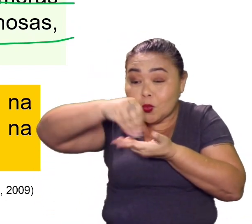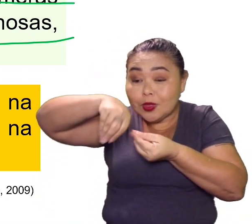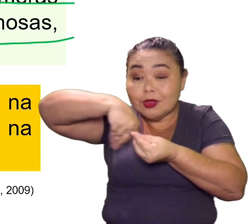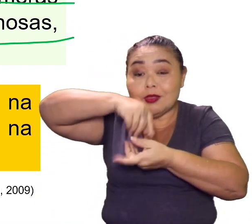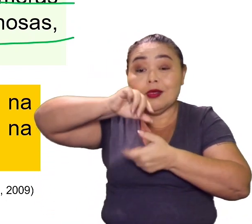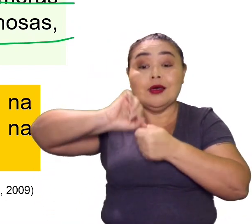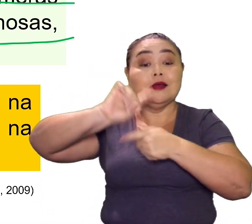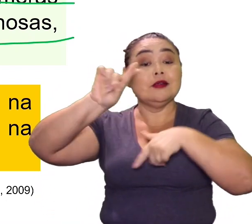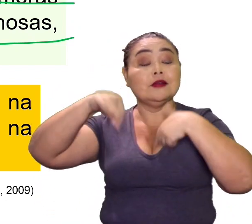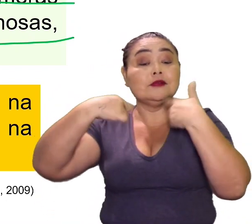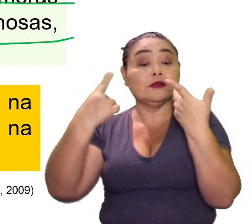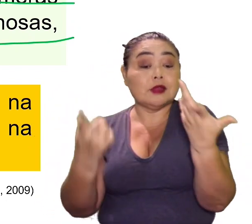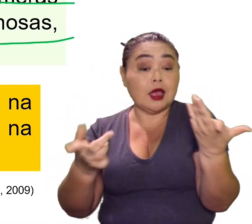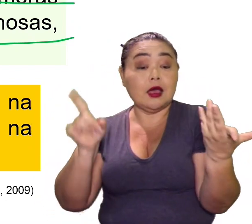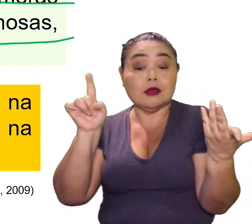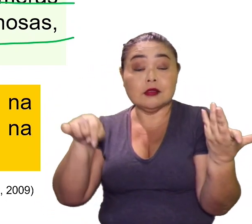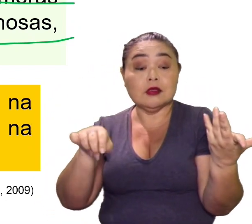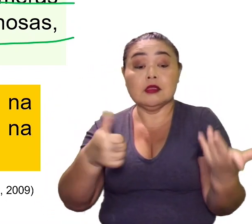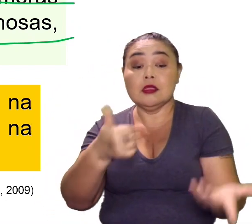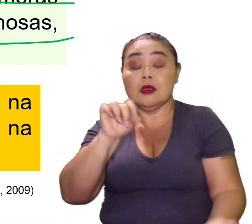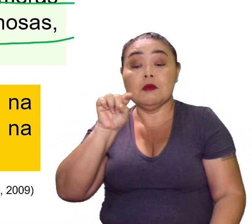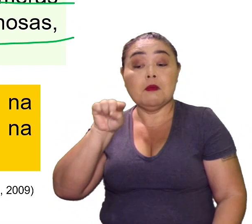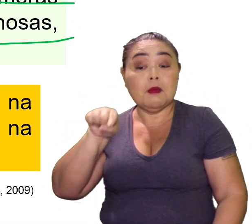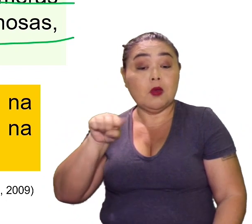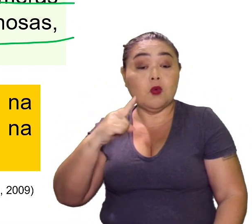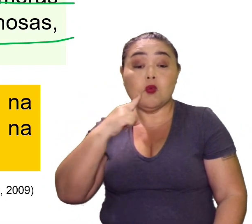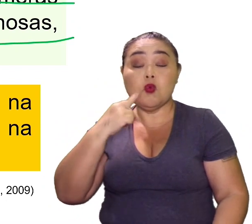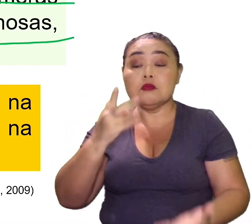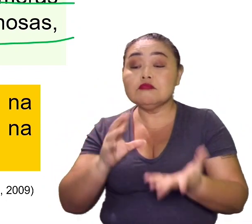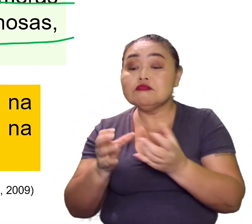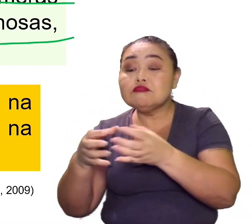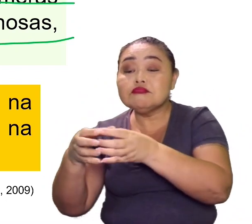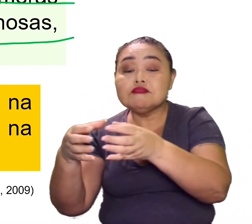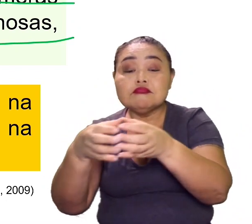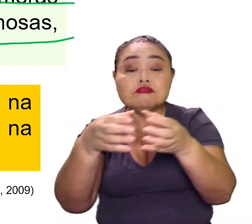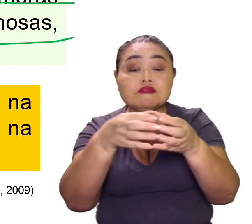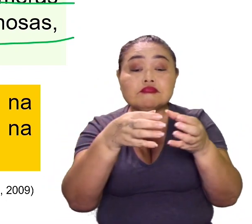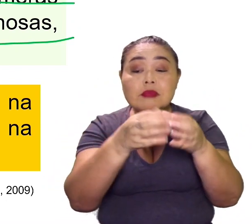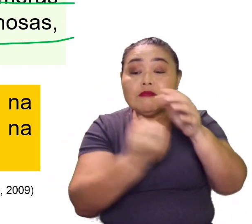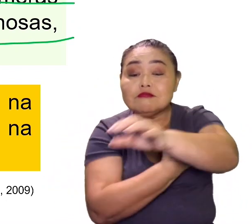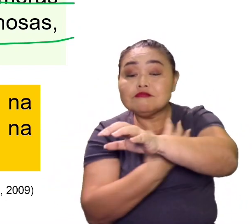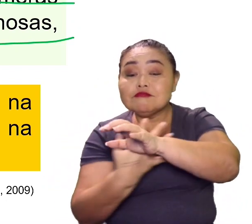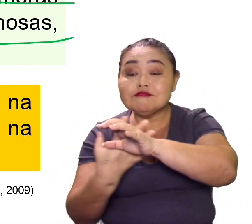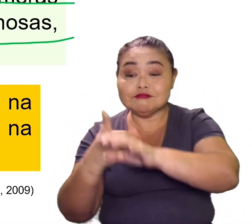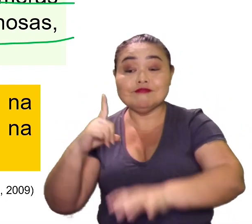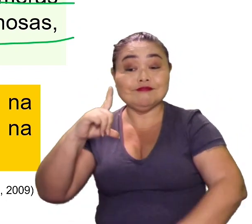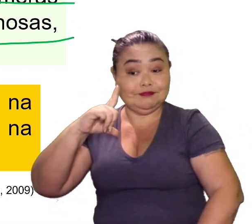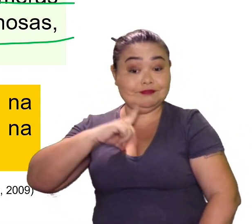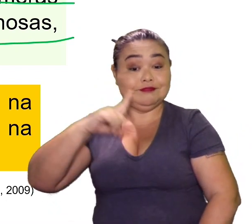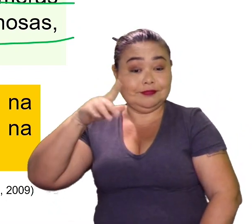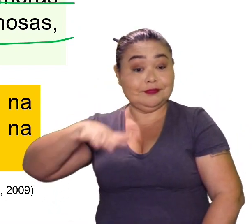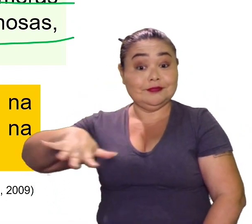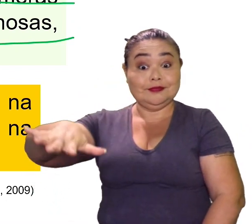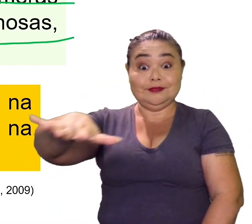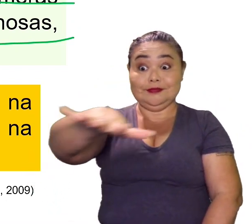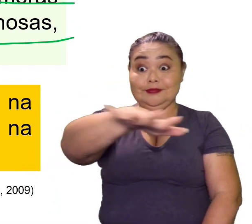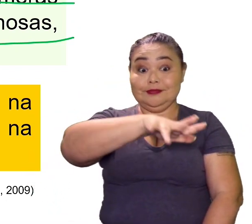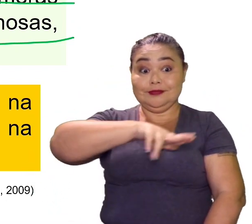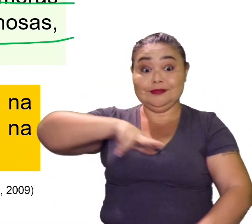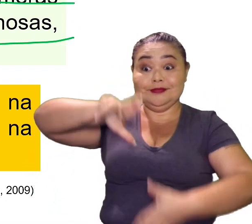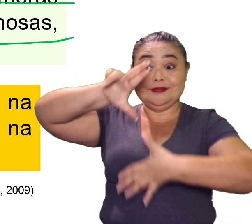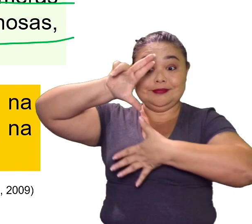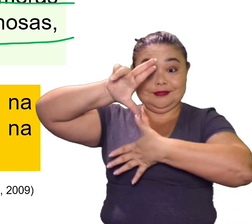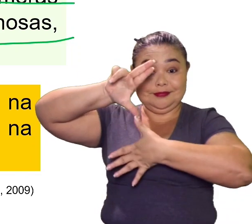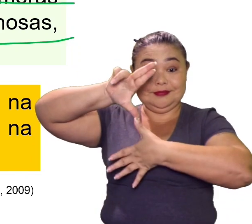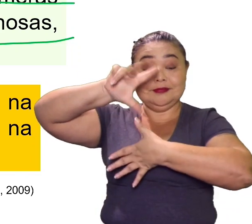América Latina, cerca de 30 mil estão na Amazônia. Então, é muita coisa. E ainda a